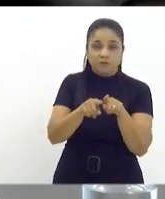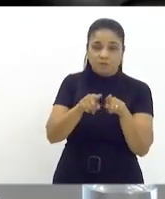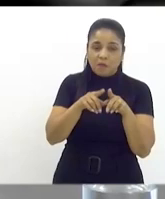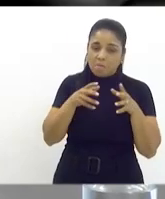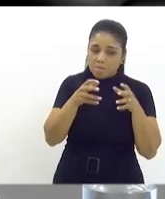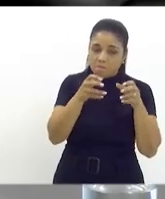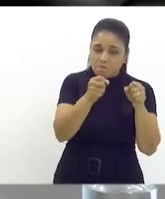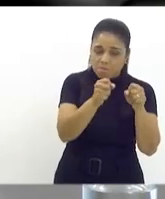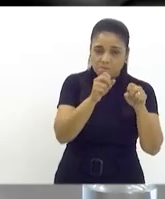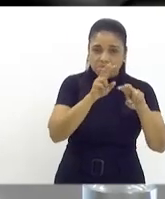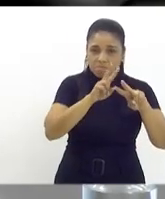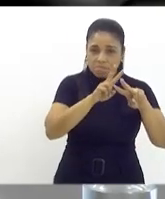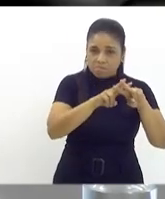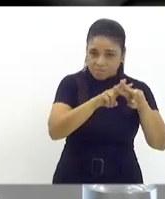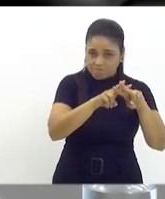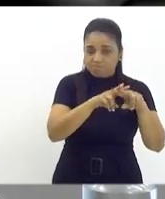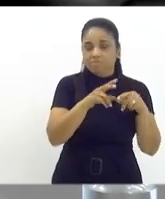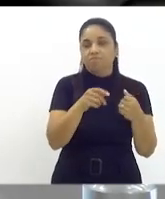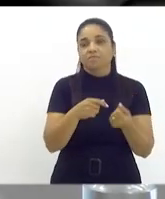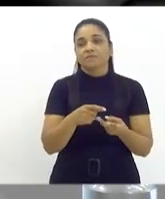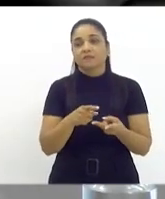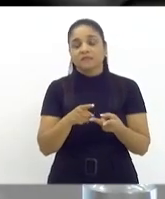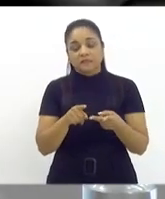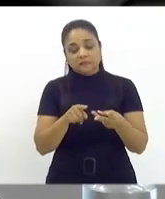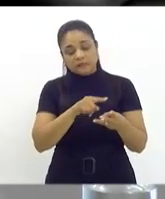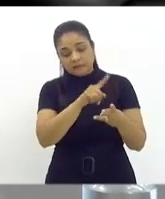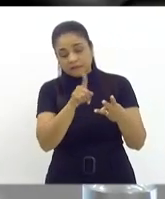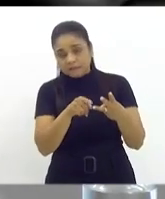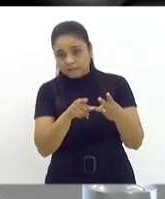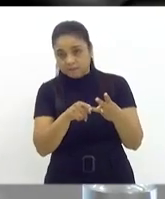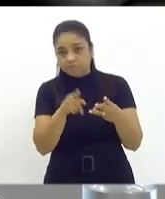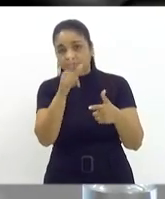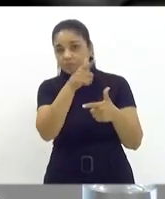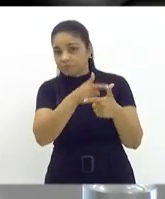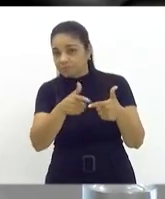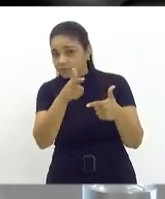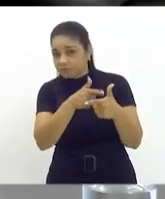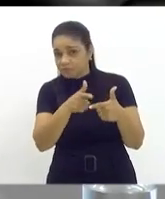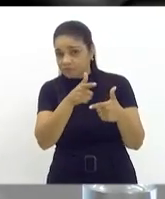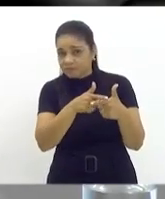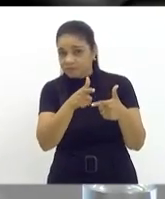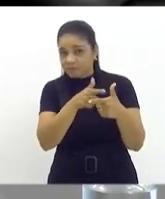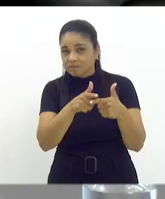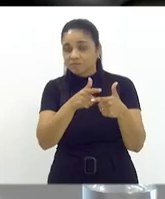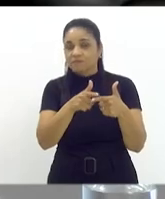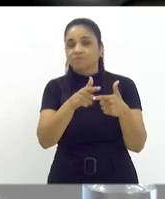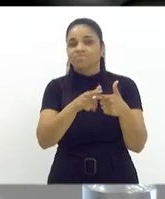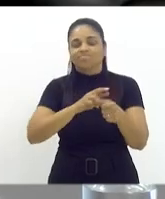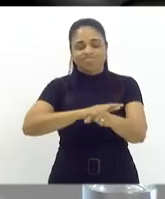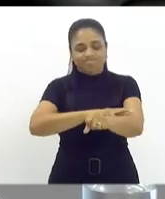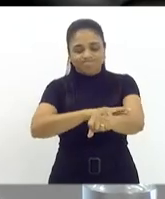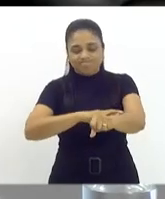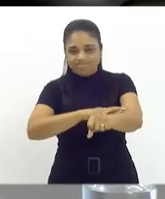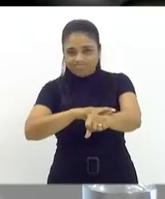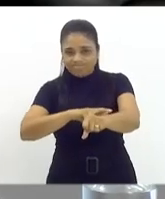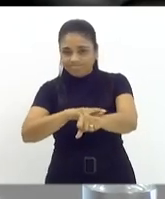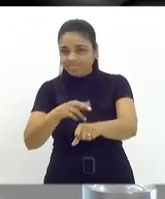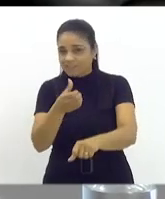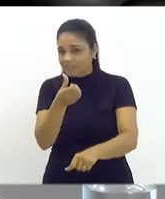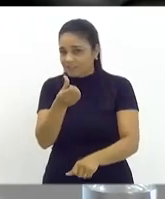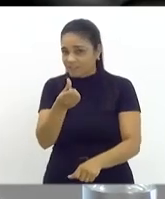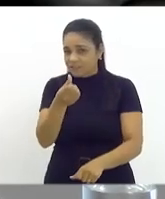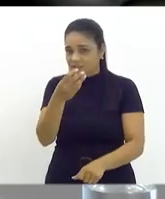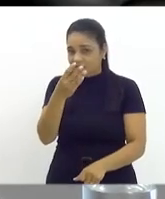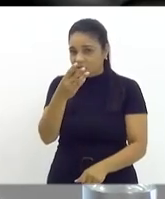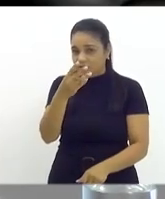preventiva pode passar e também problemas com relação ao viés racial cerca de